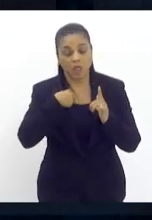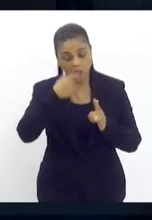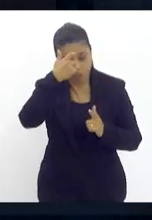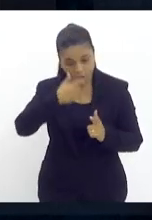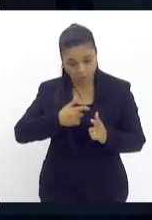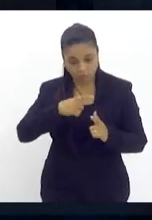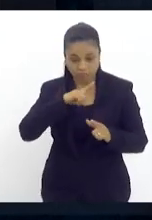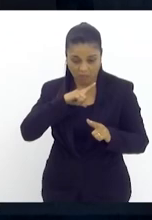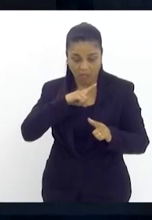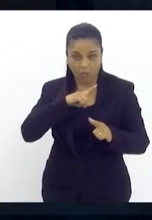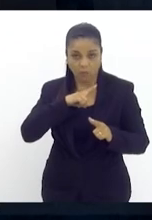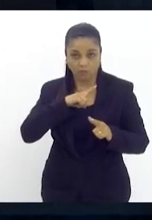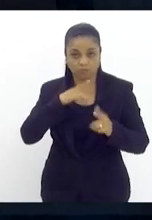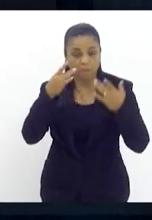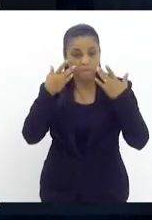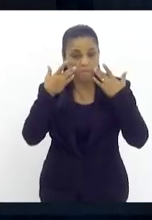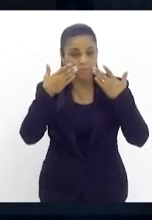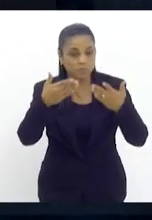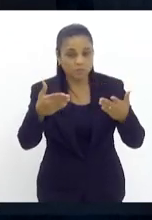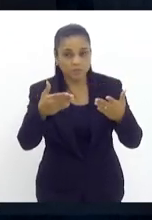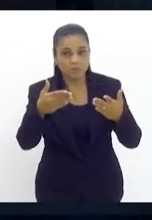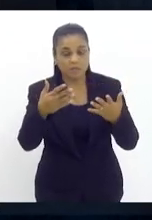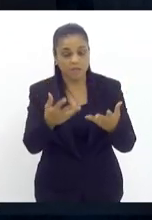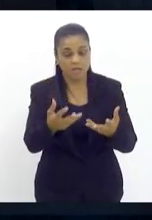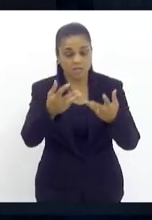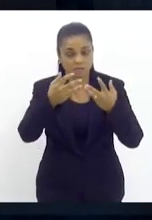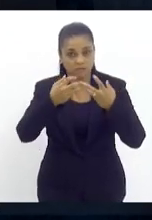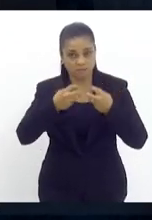tenho publicamente recebi isso,